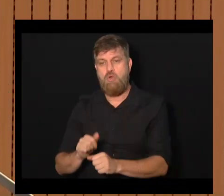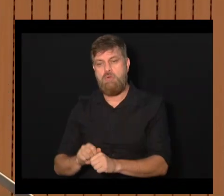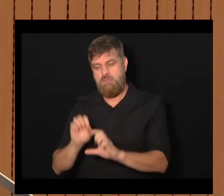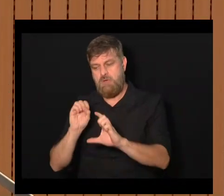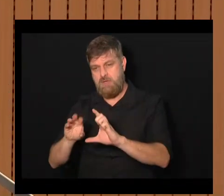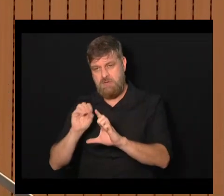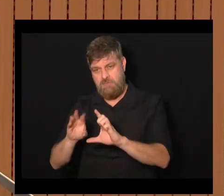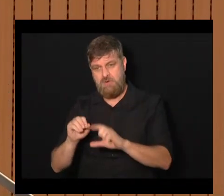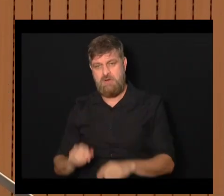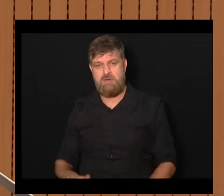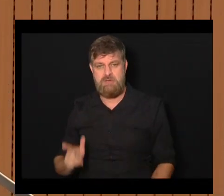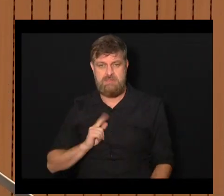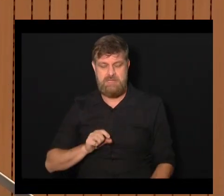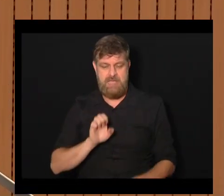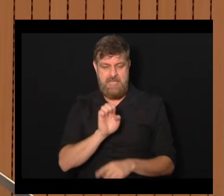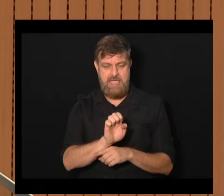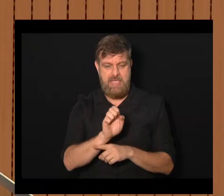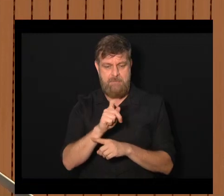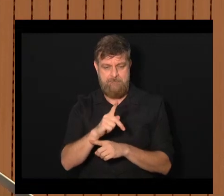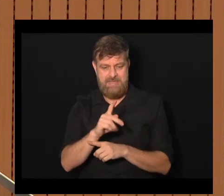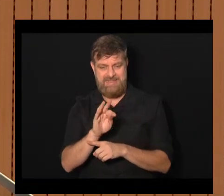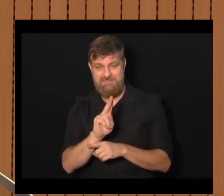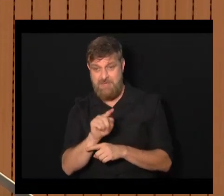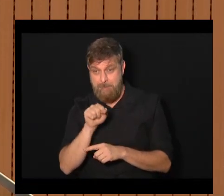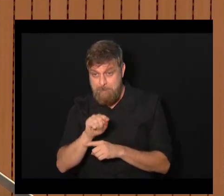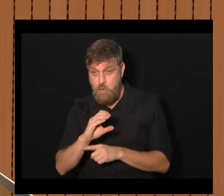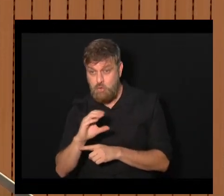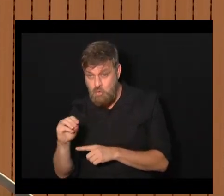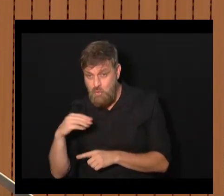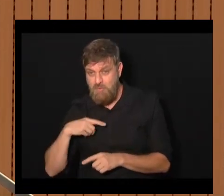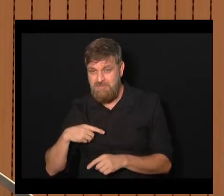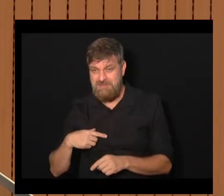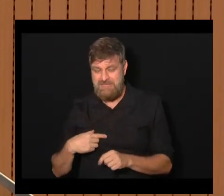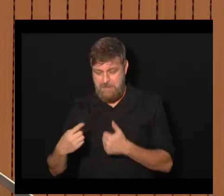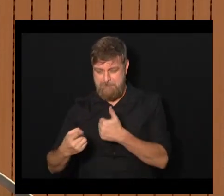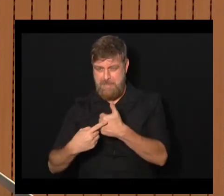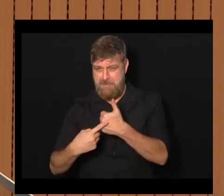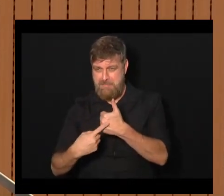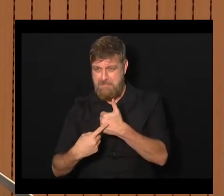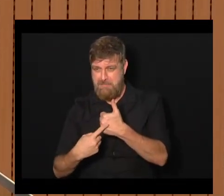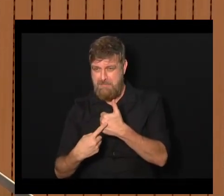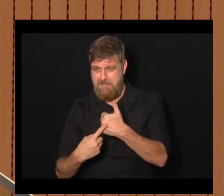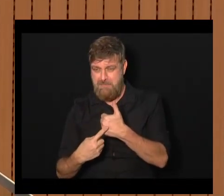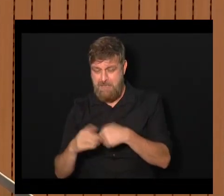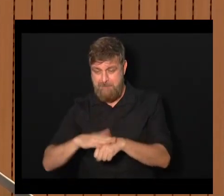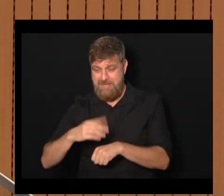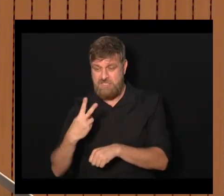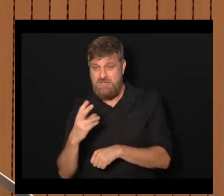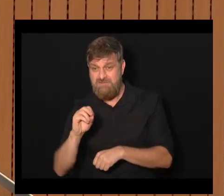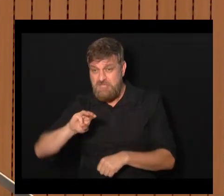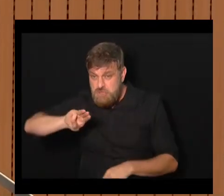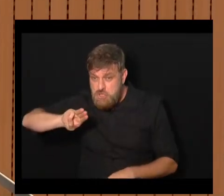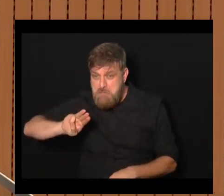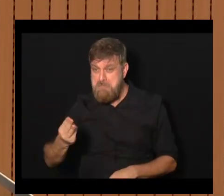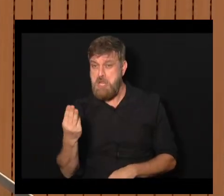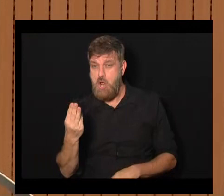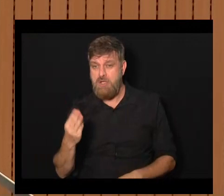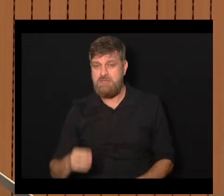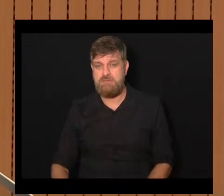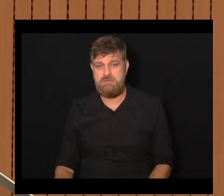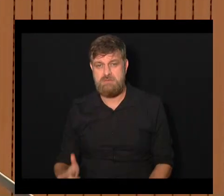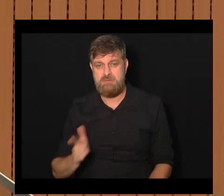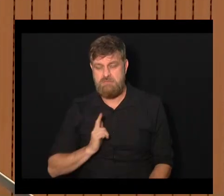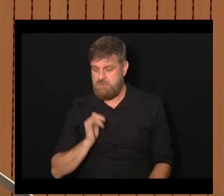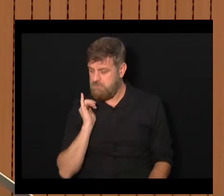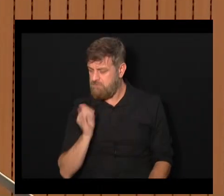via IPTV.com, com mais de 20 milhões de acessos por mês. Então, eu estou colocando essas